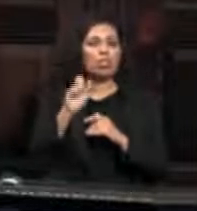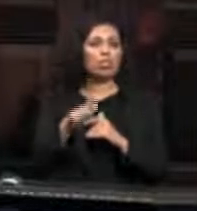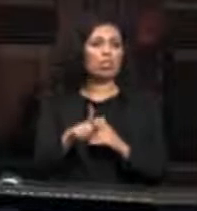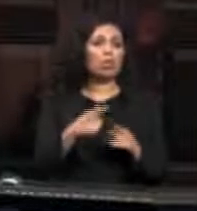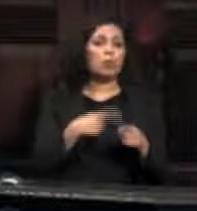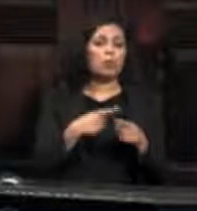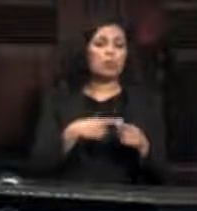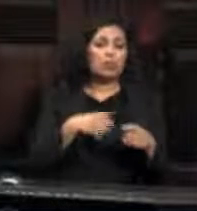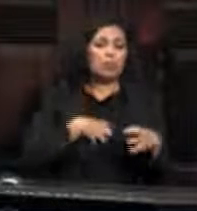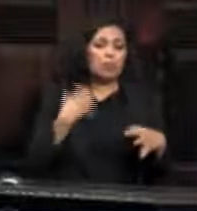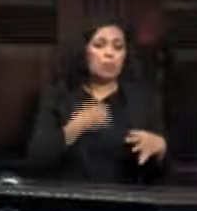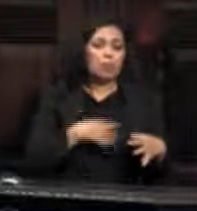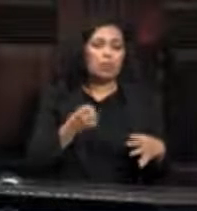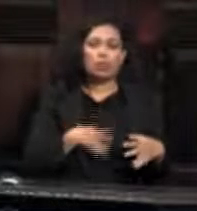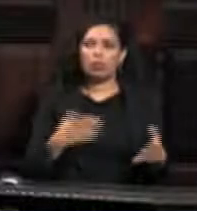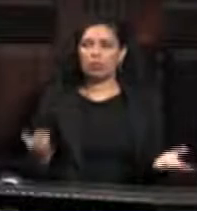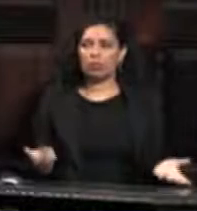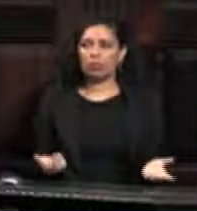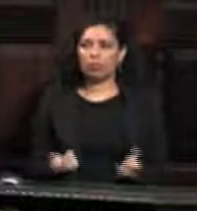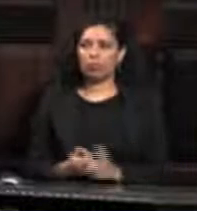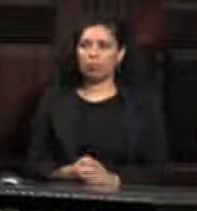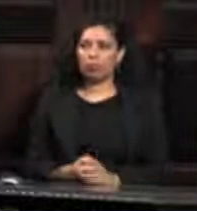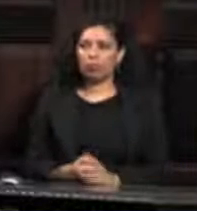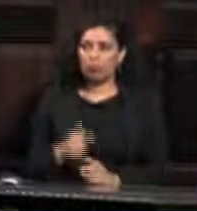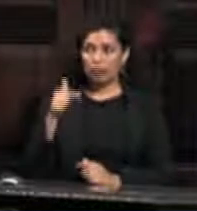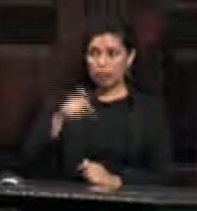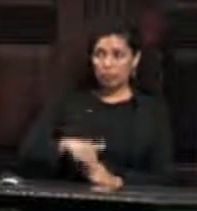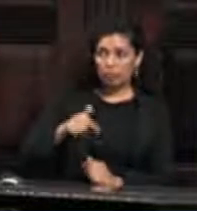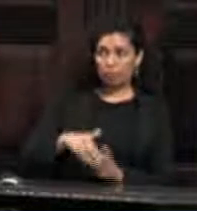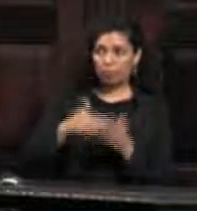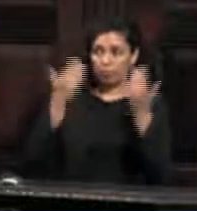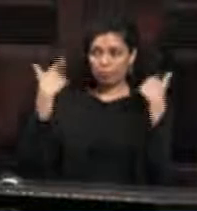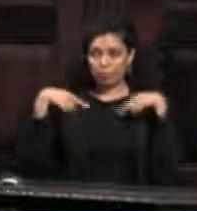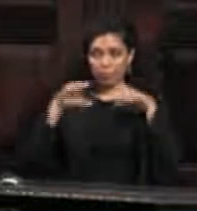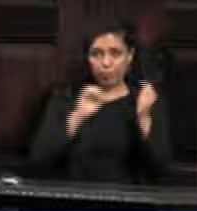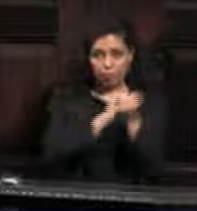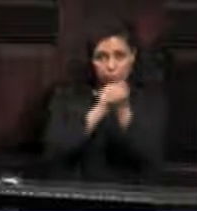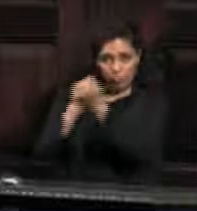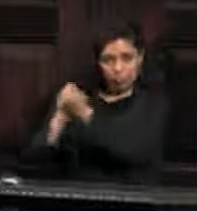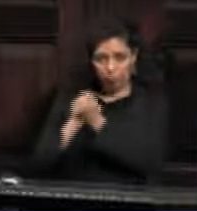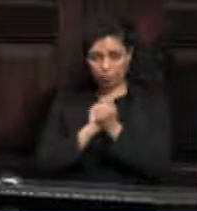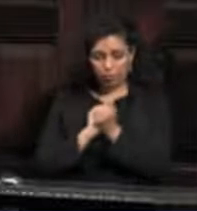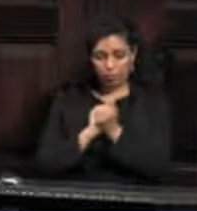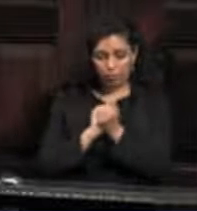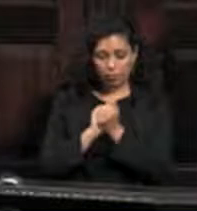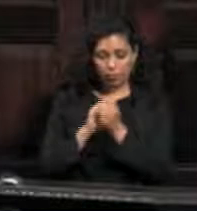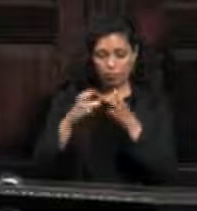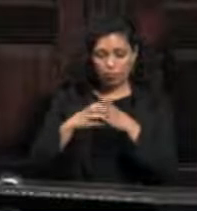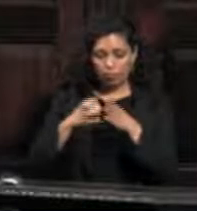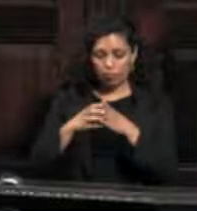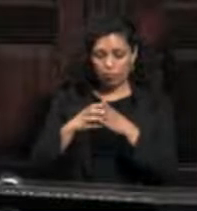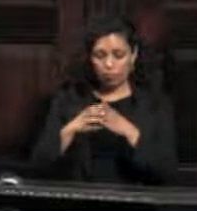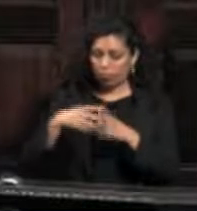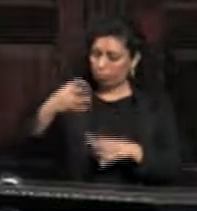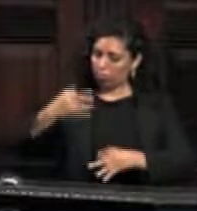e absurda. Essa casa, através da Comissão de